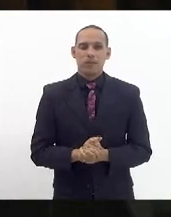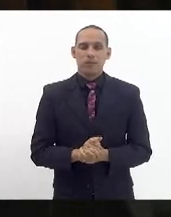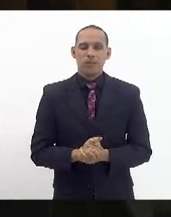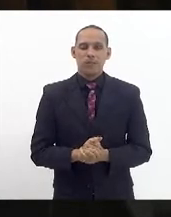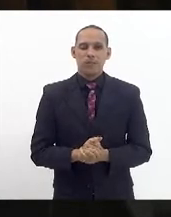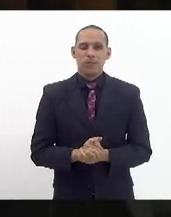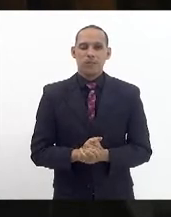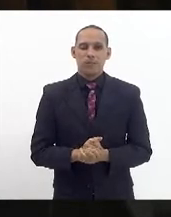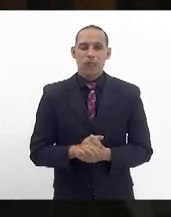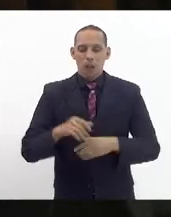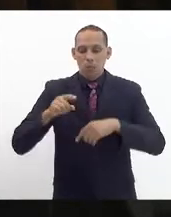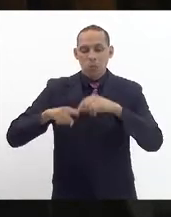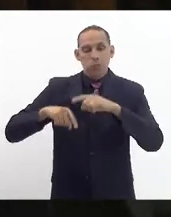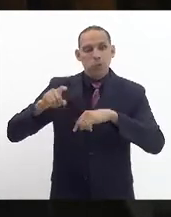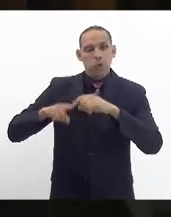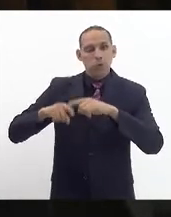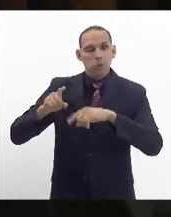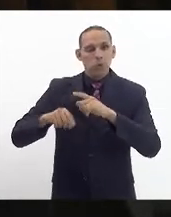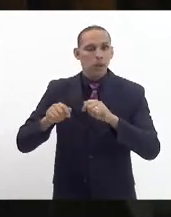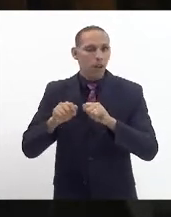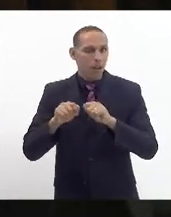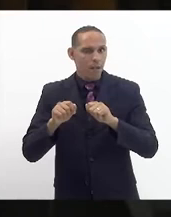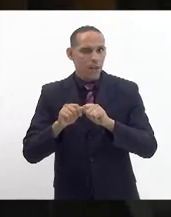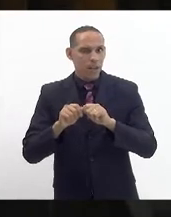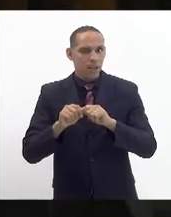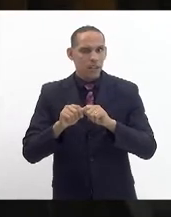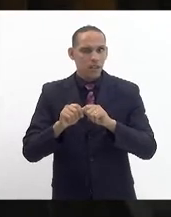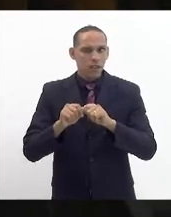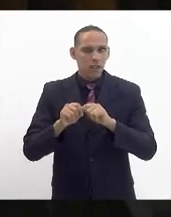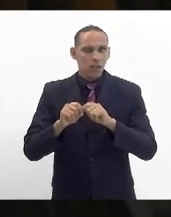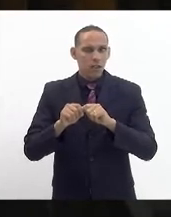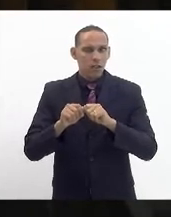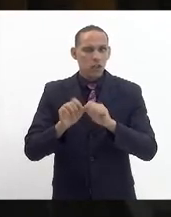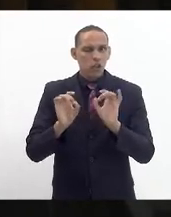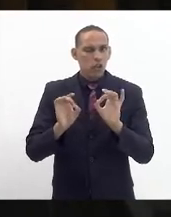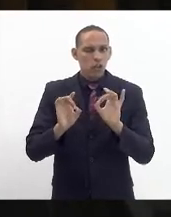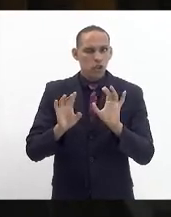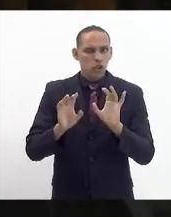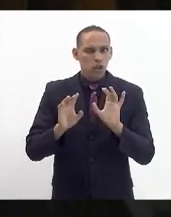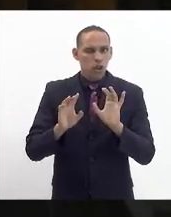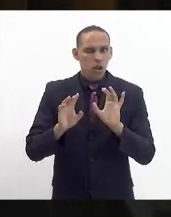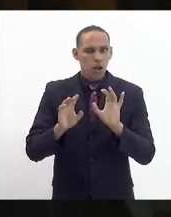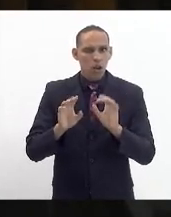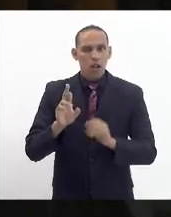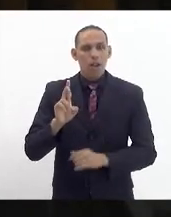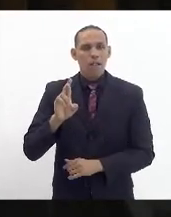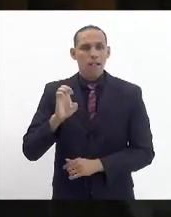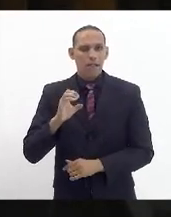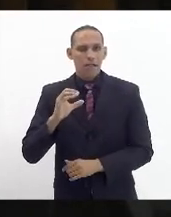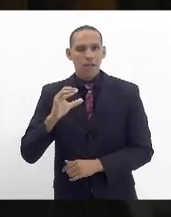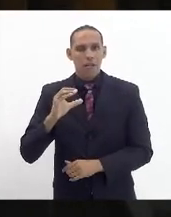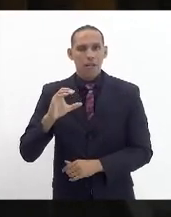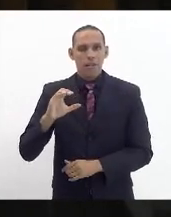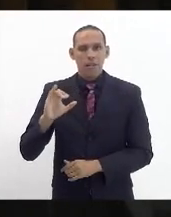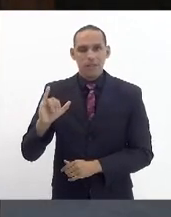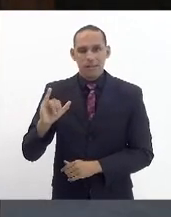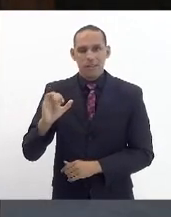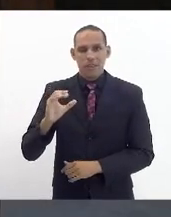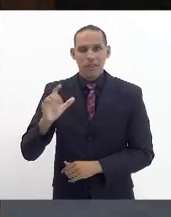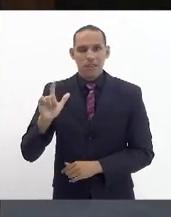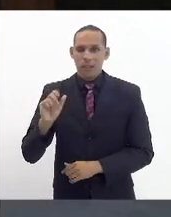todo o produto feito exclusivamente de material reciclado, que é uma diferença